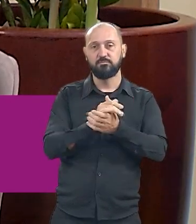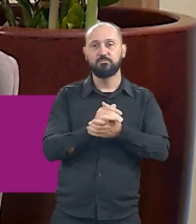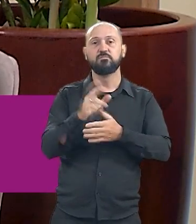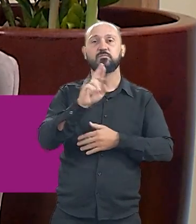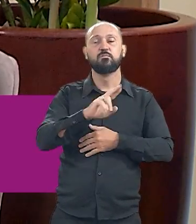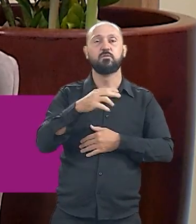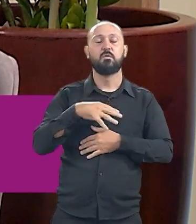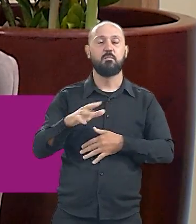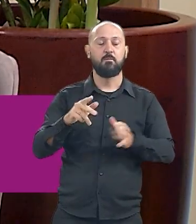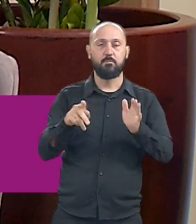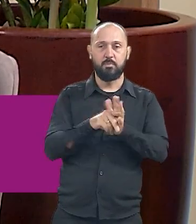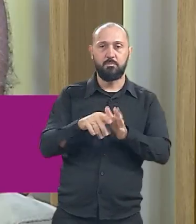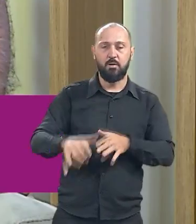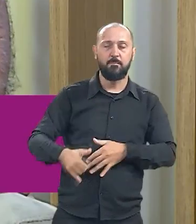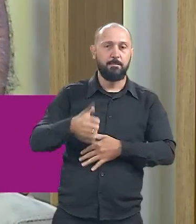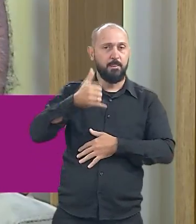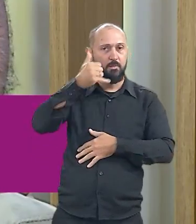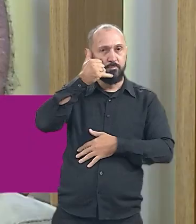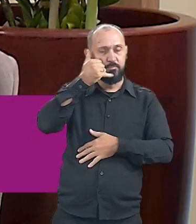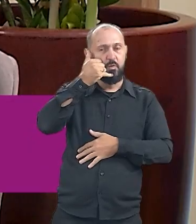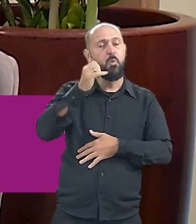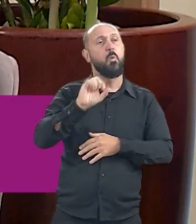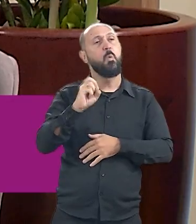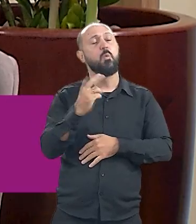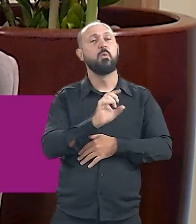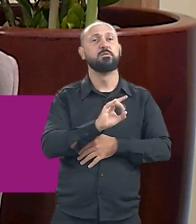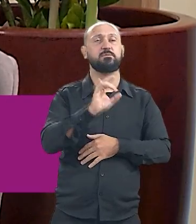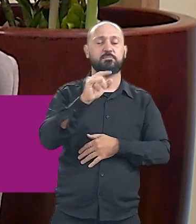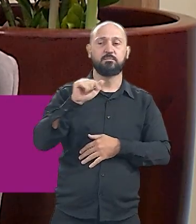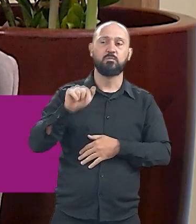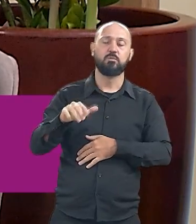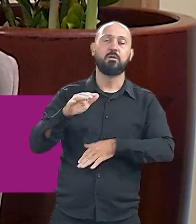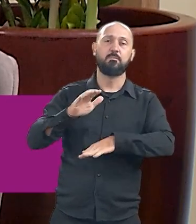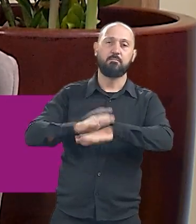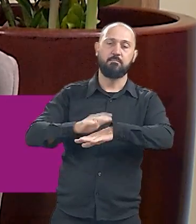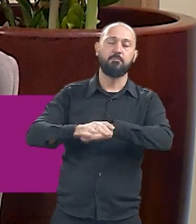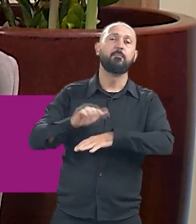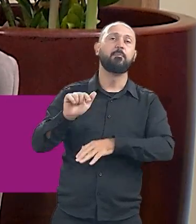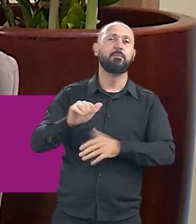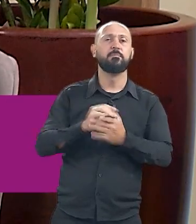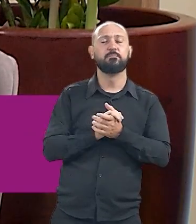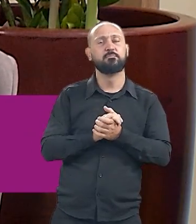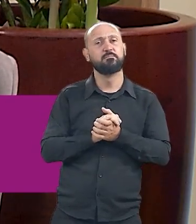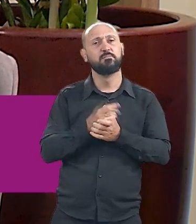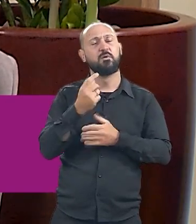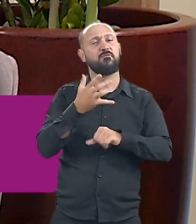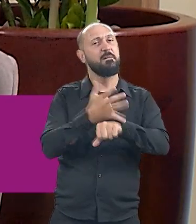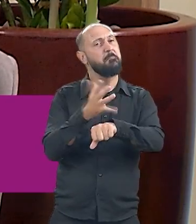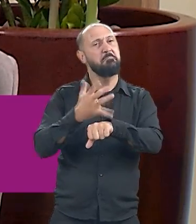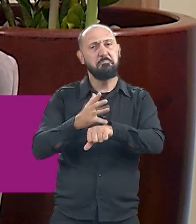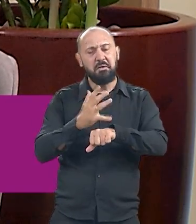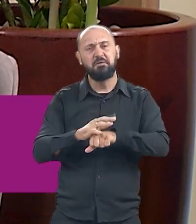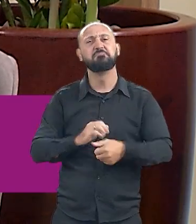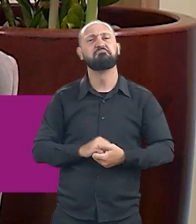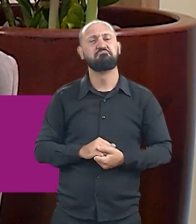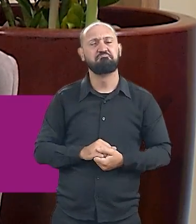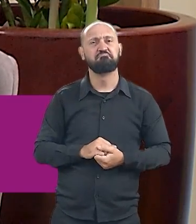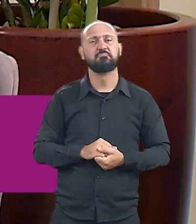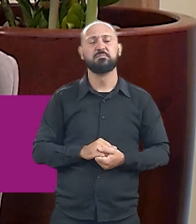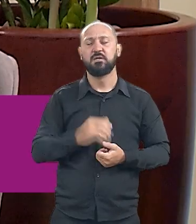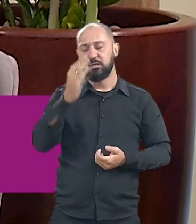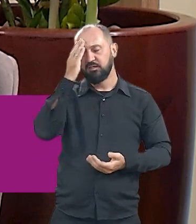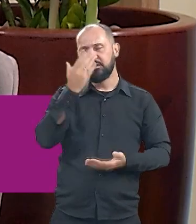de telefone específico do CVV? Ele utiliza o dele. O dele. Olha só, é muito prático, né? Exatamente. E eu acredito também que você se tornar